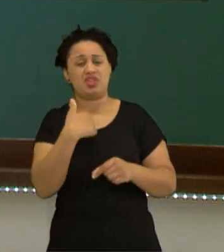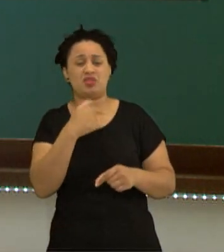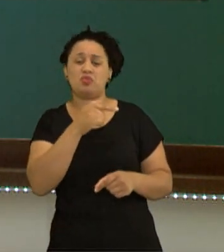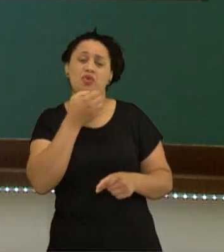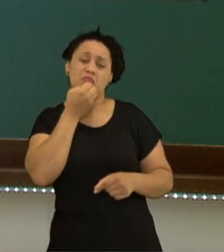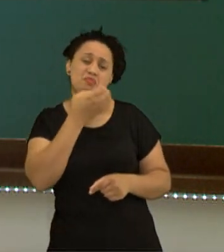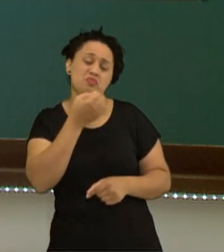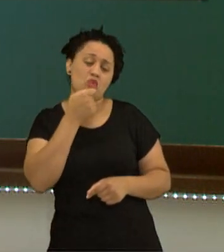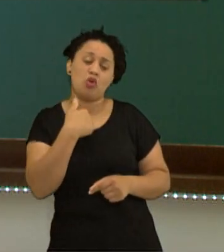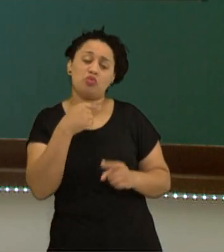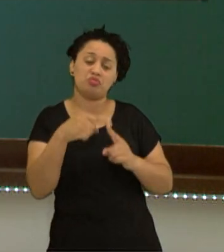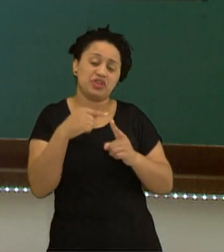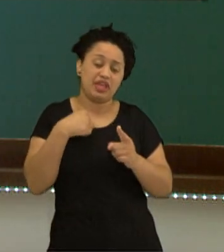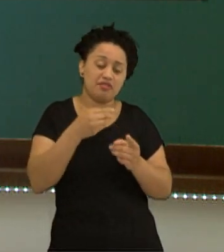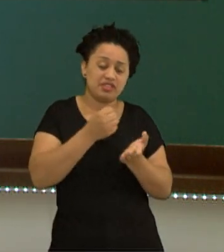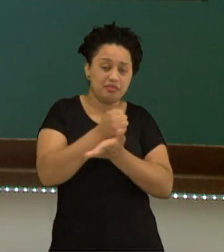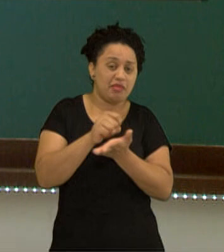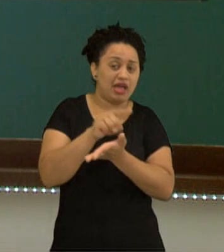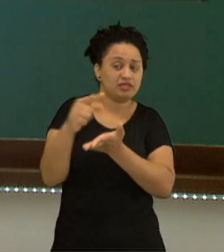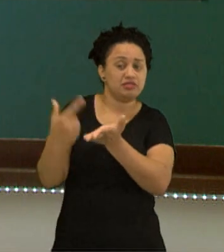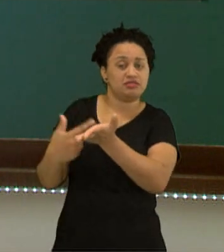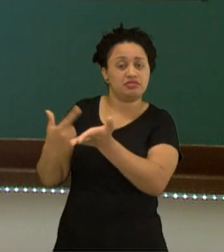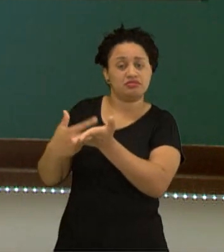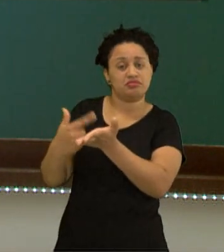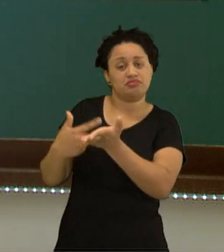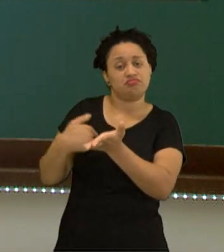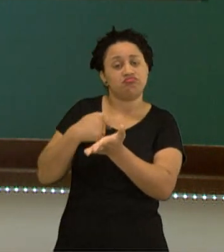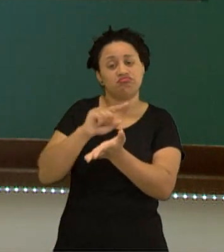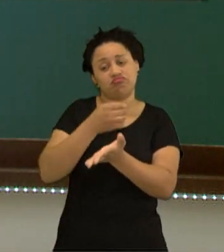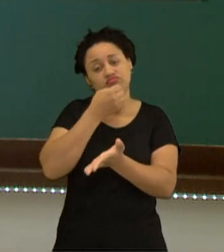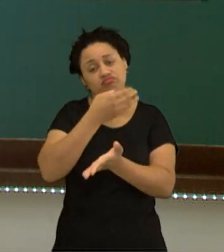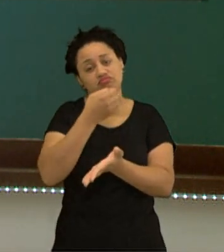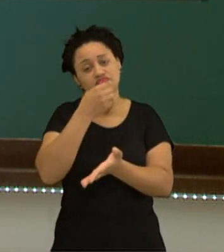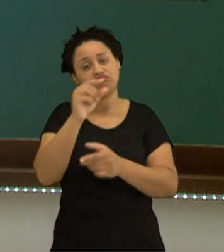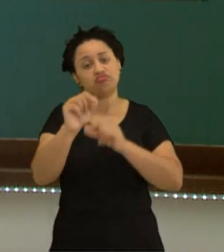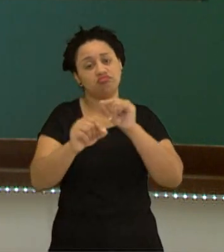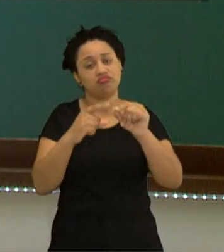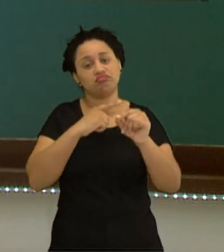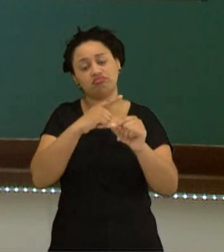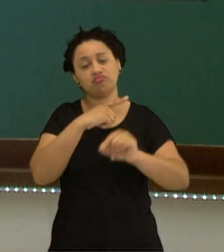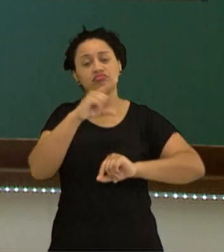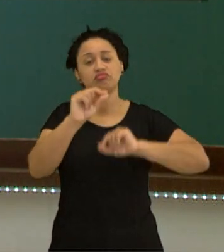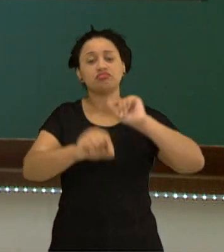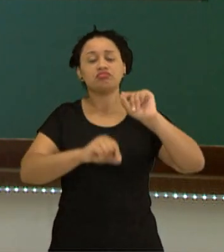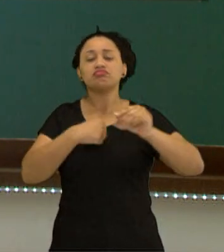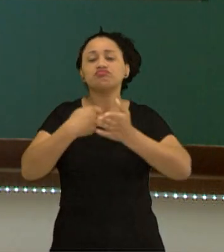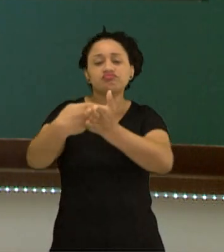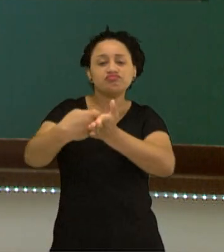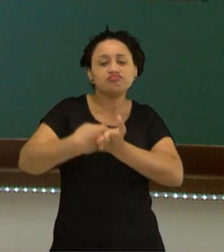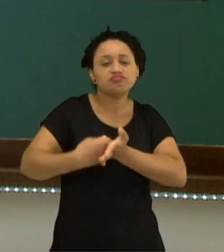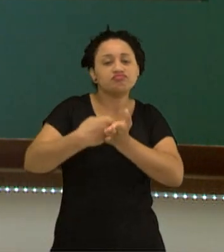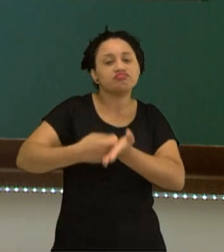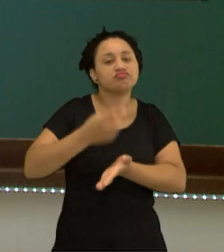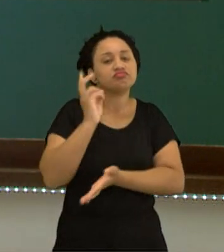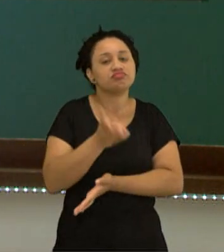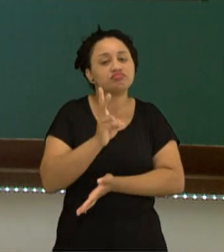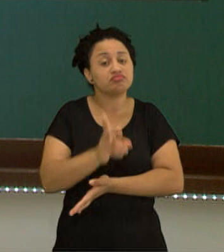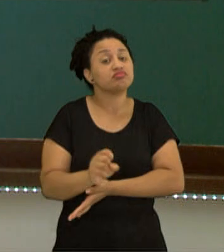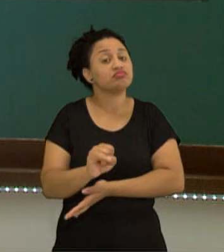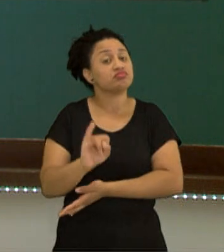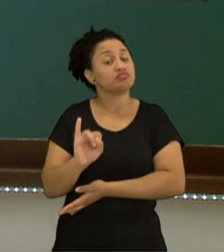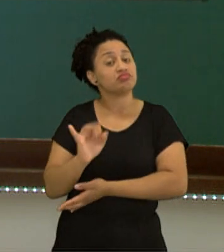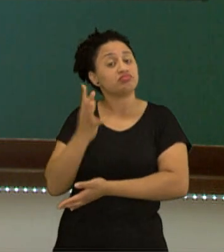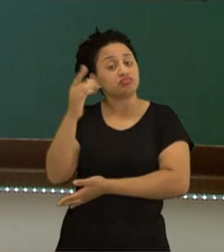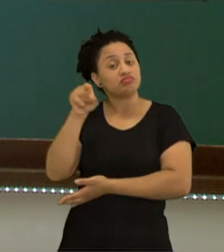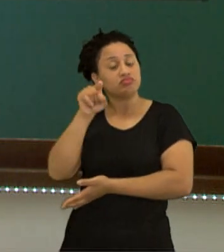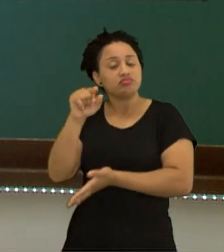bom ser inspiração para uma obra literária, porque existe uma cobrança, um questionamento sempre dessa pessoa se aquilo que aconteceu